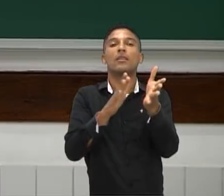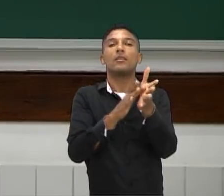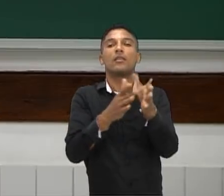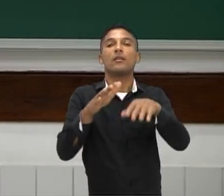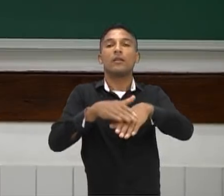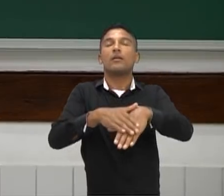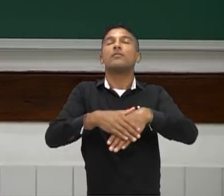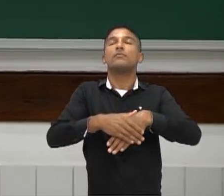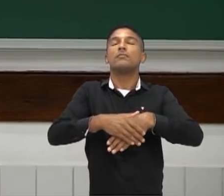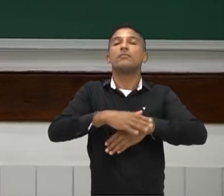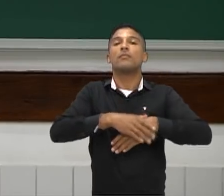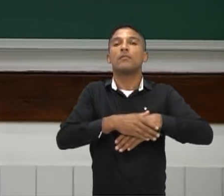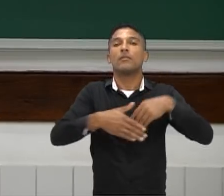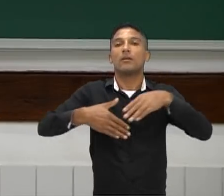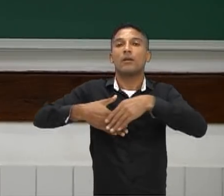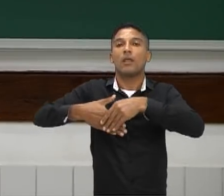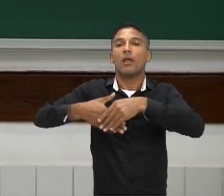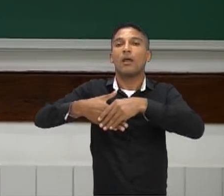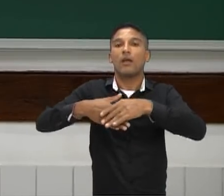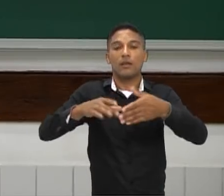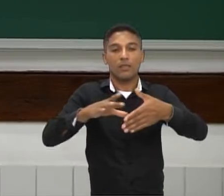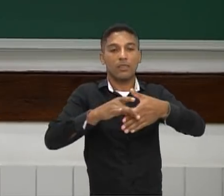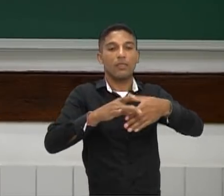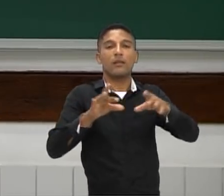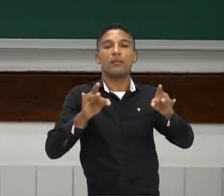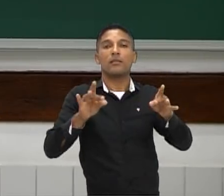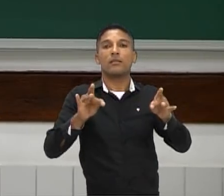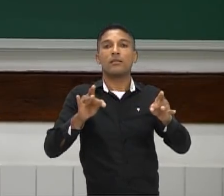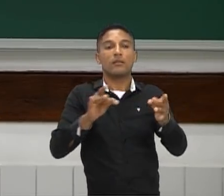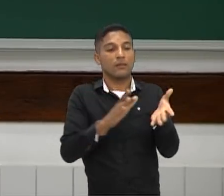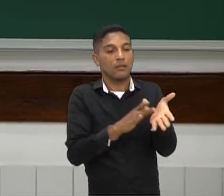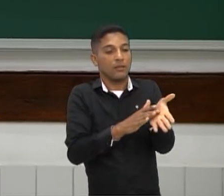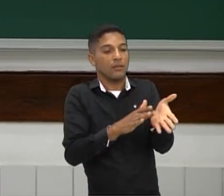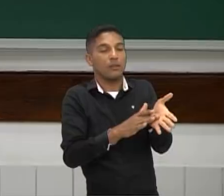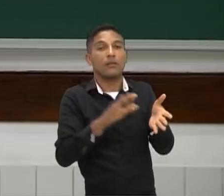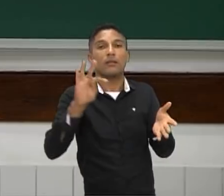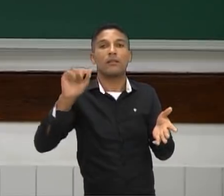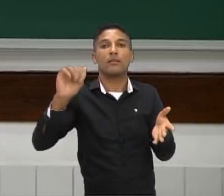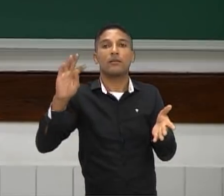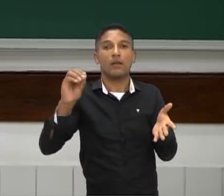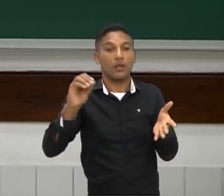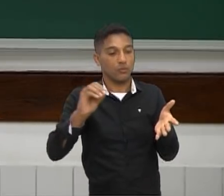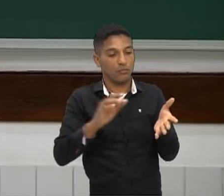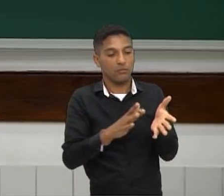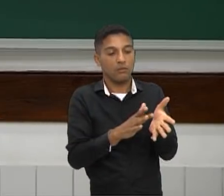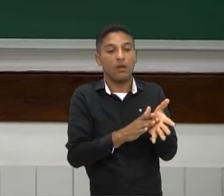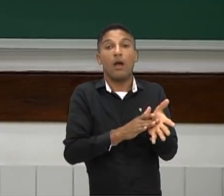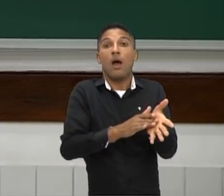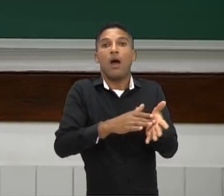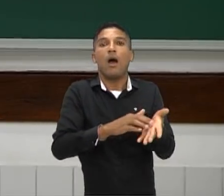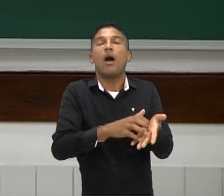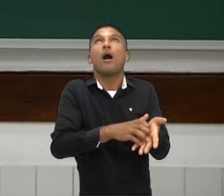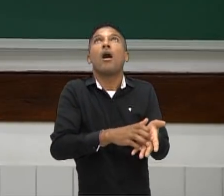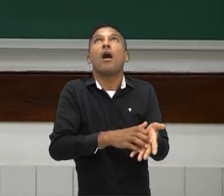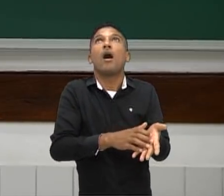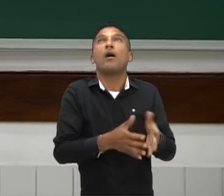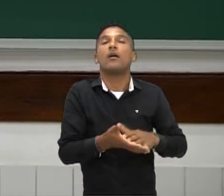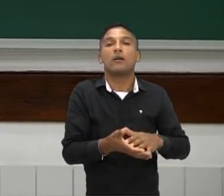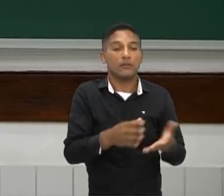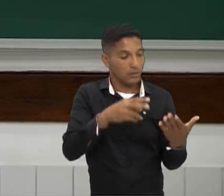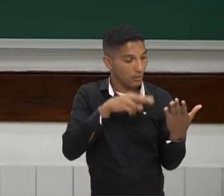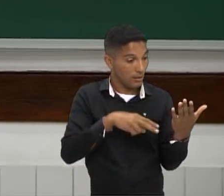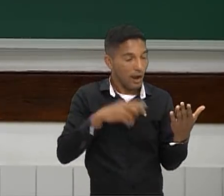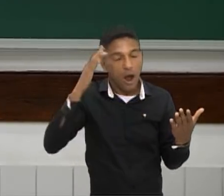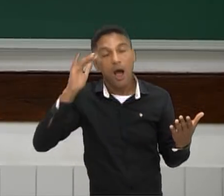aquele, né, e a intertextualidade nos textos, certo? Então, se tiverem alguma dúvida, né, vocês podem aí, de